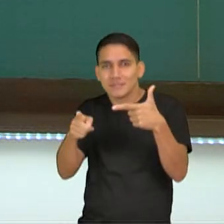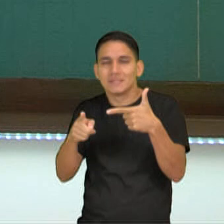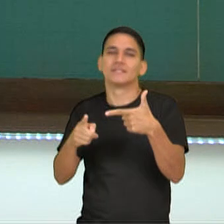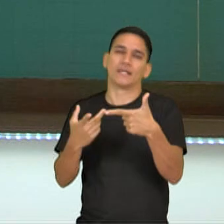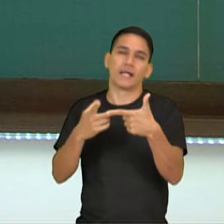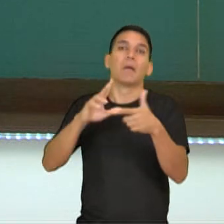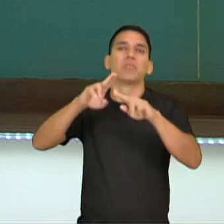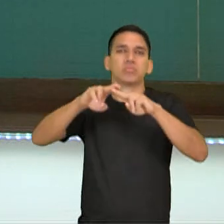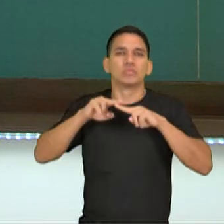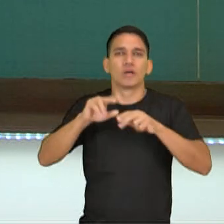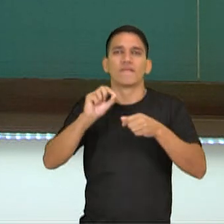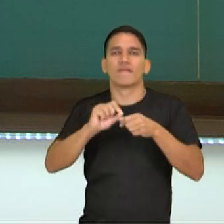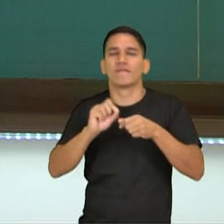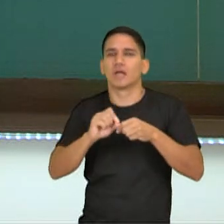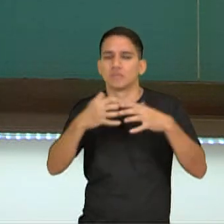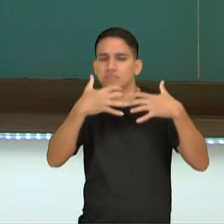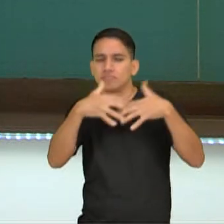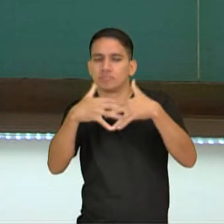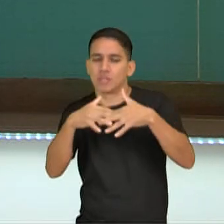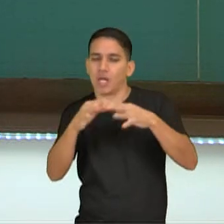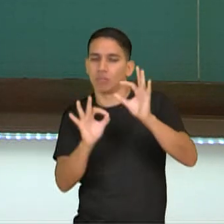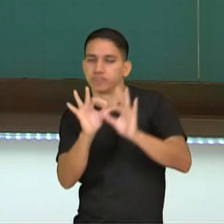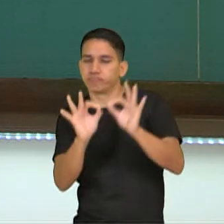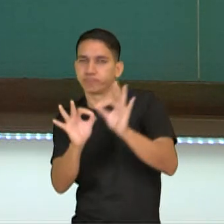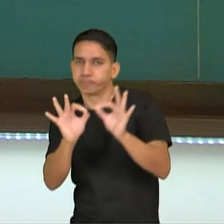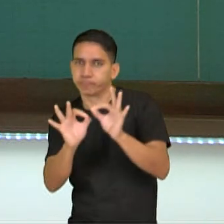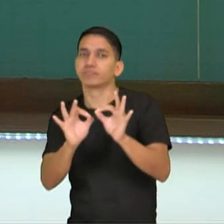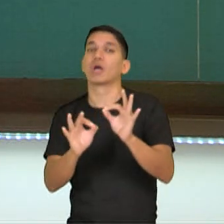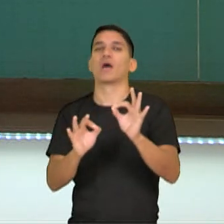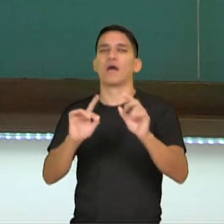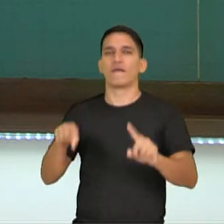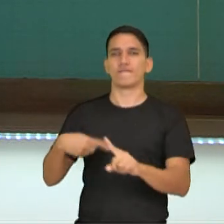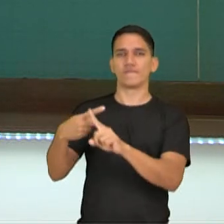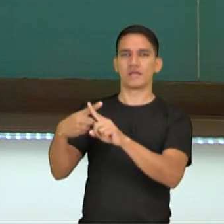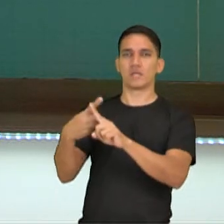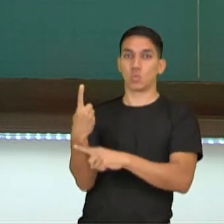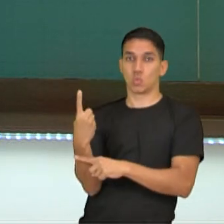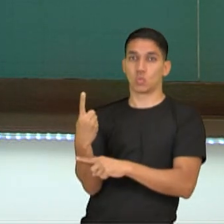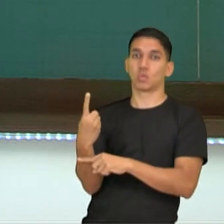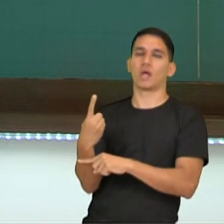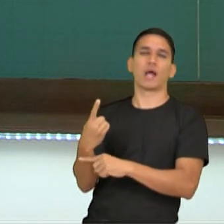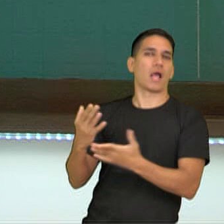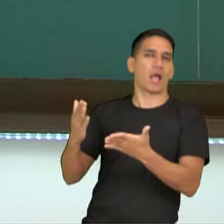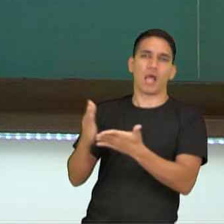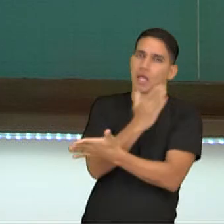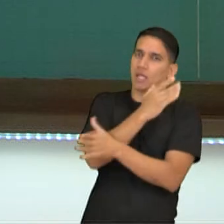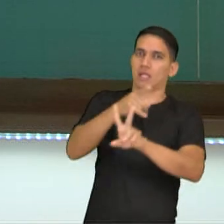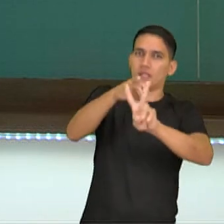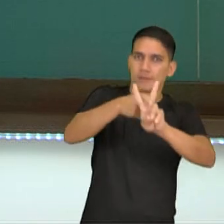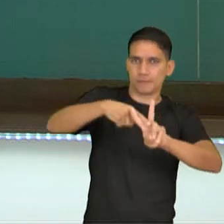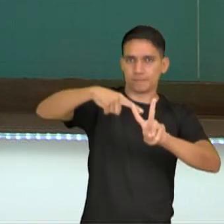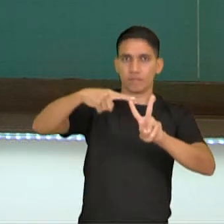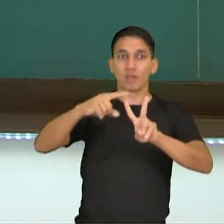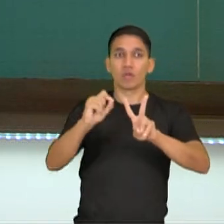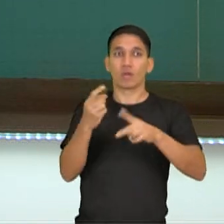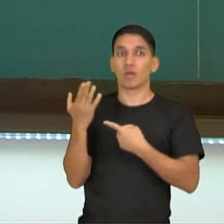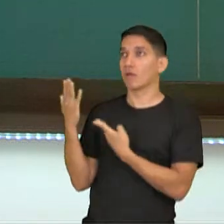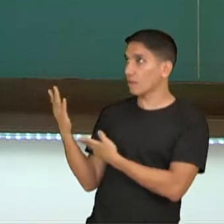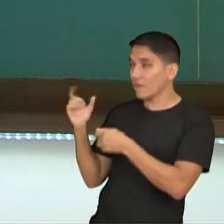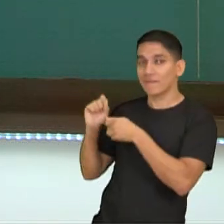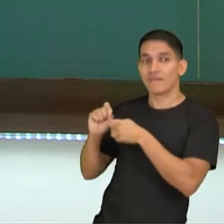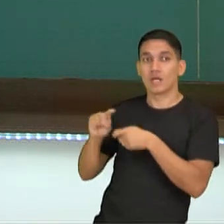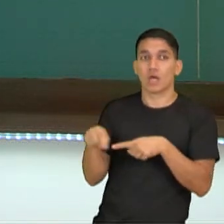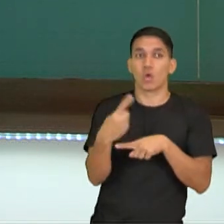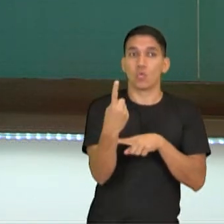a racionalização multiplicando essa fração por 1 para eliminar essa raiz irracional do denominador. E esse 1